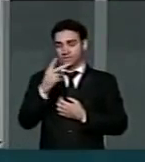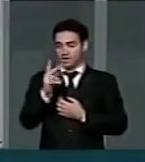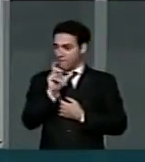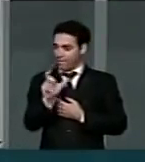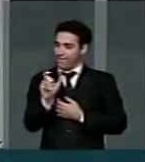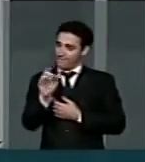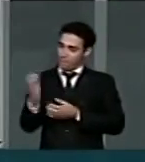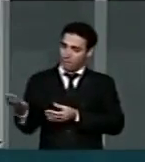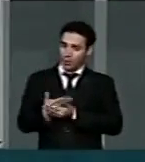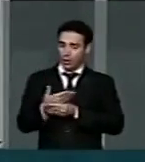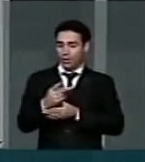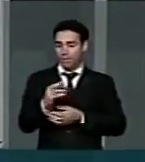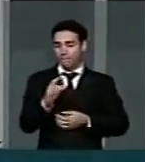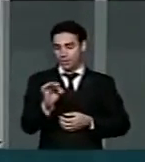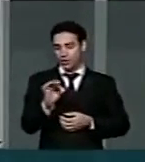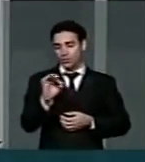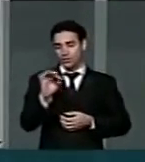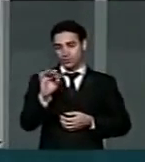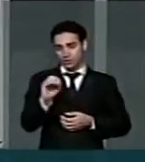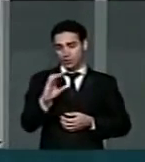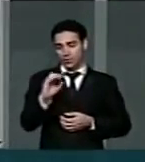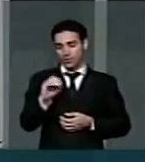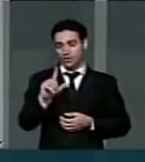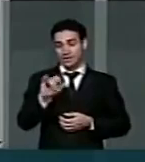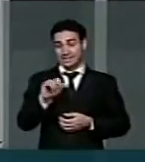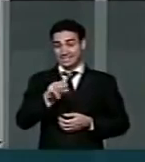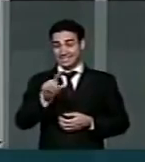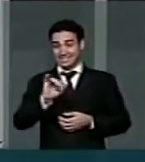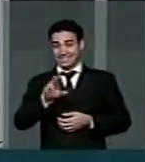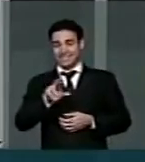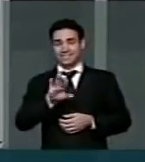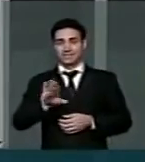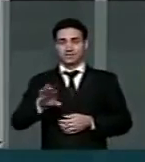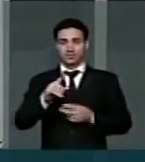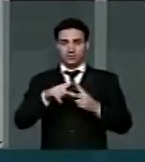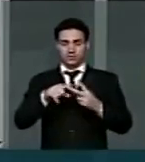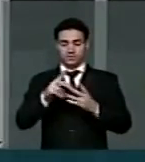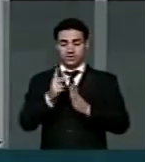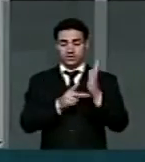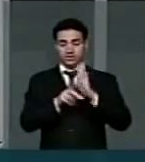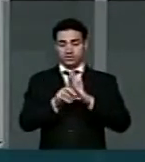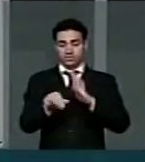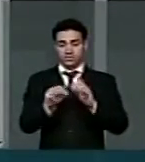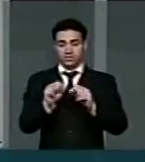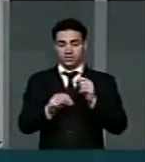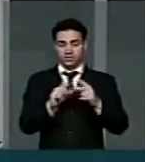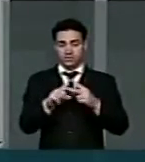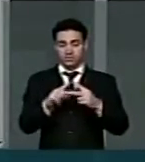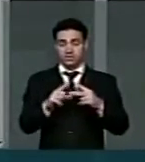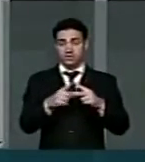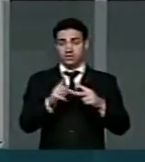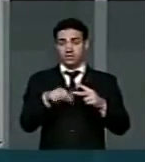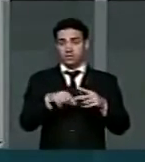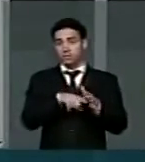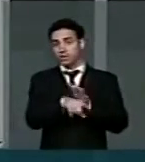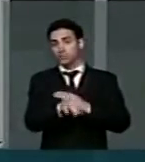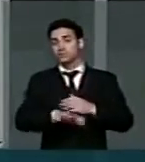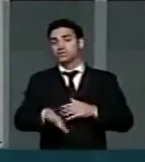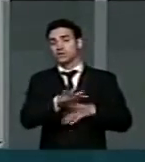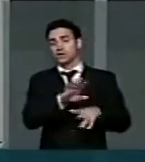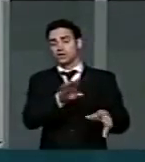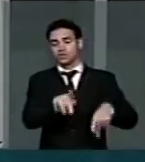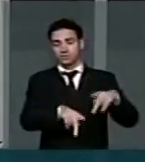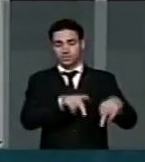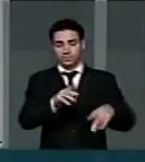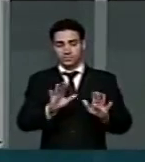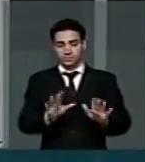2 projetos de lei inspirados nesse momento atual. Um deles, a partir de uma consulta pública que